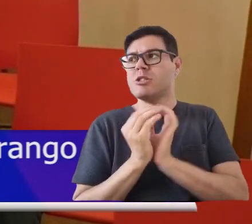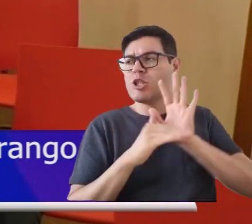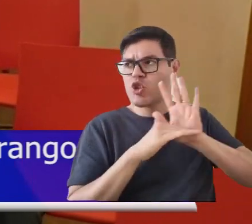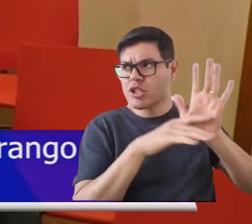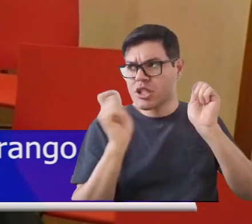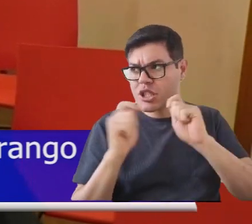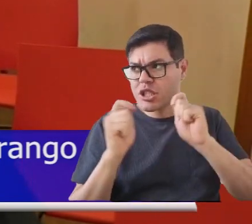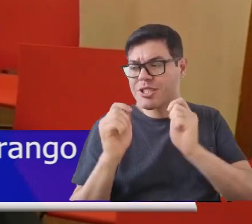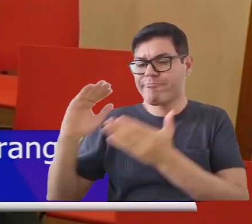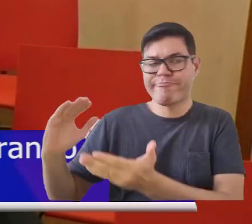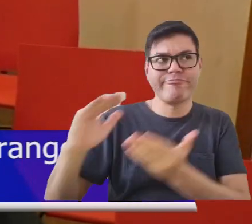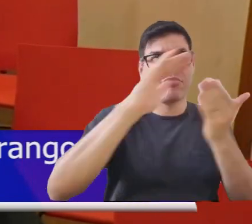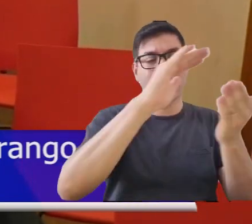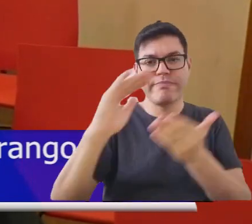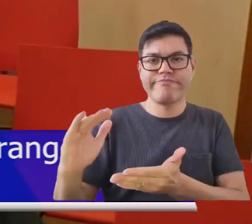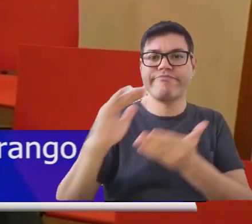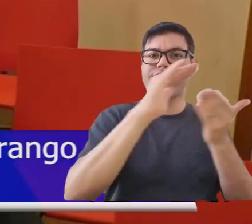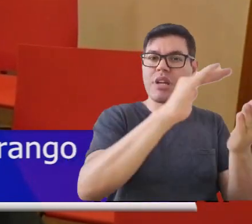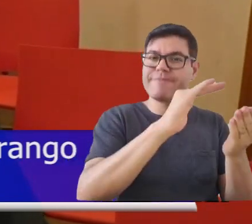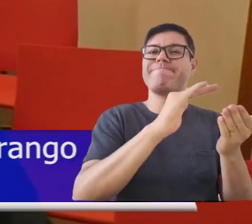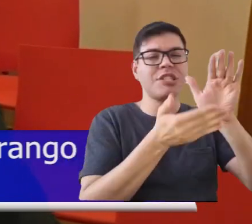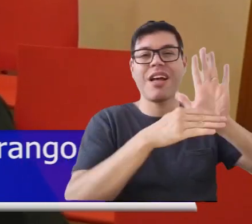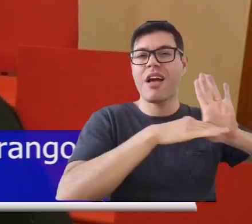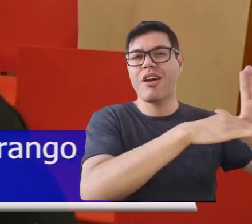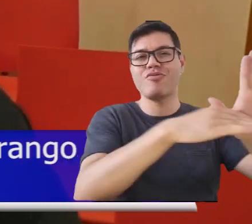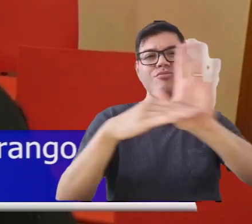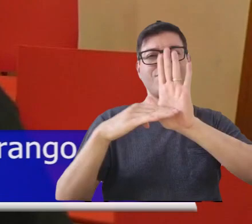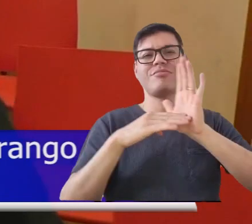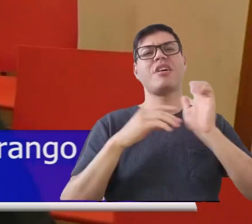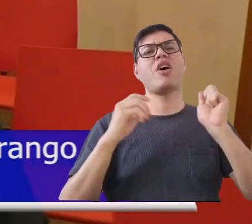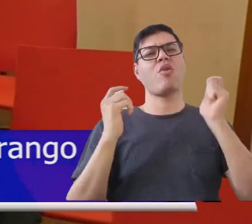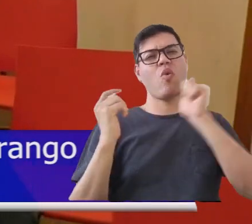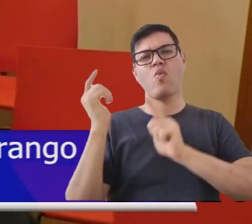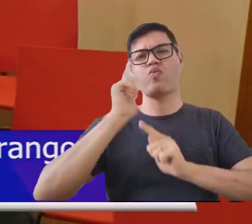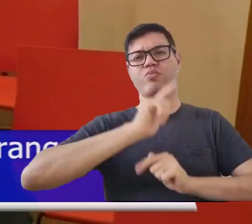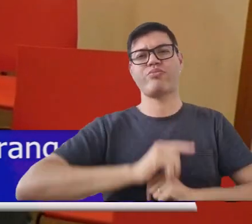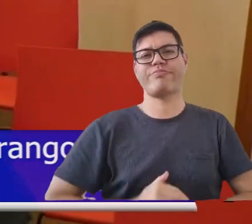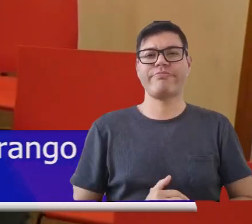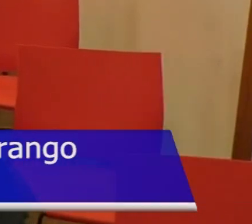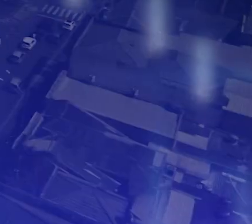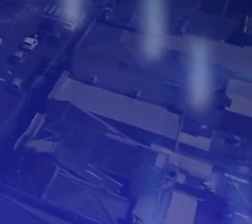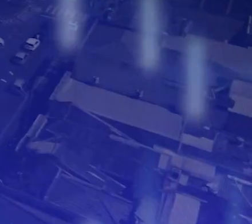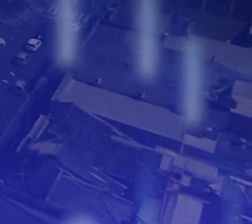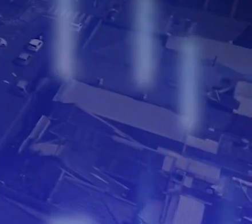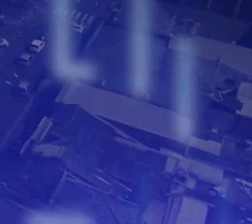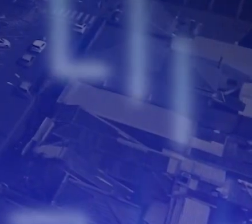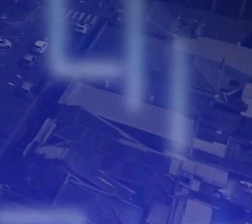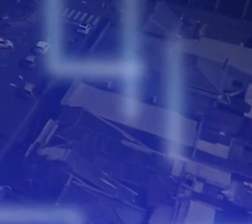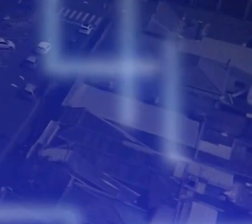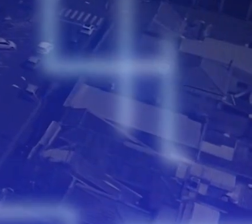ajudar. E com essa festa, esses alimentos, a gente vai poder ajudar essas famílias também.